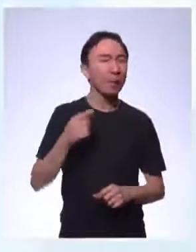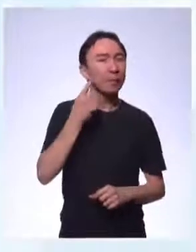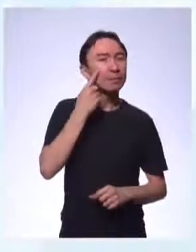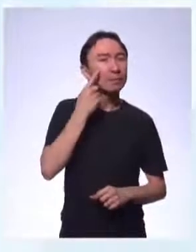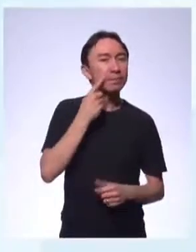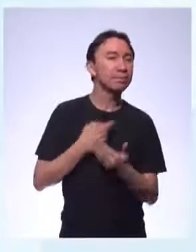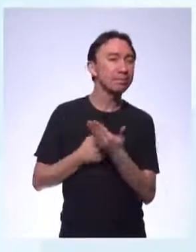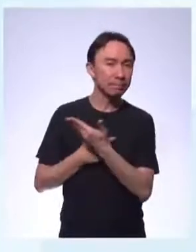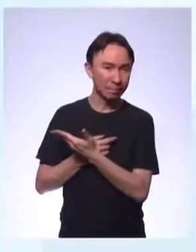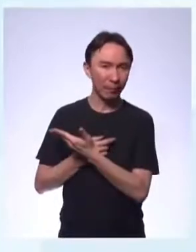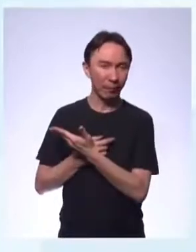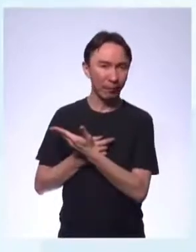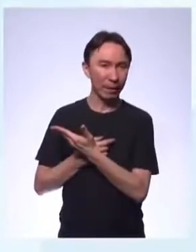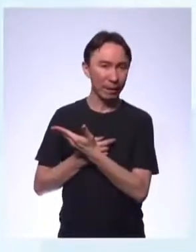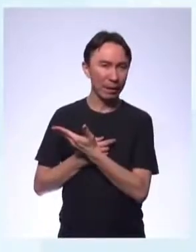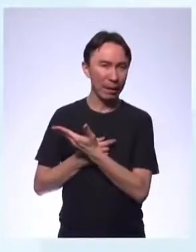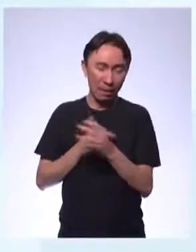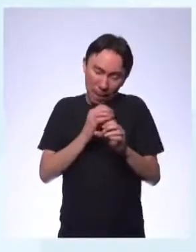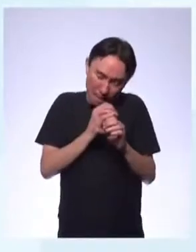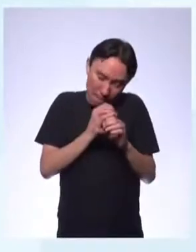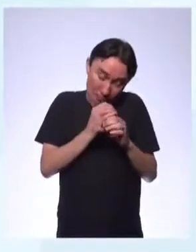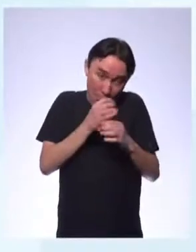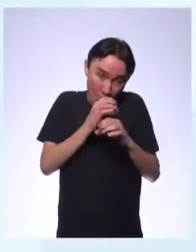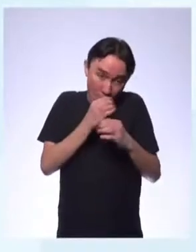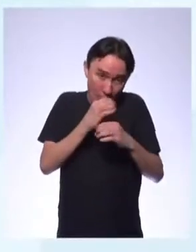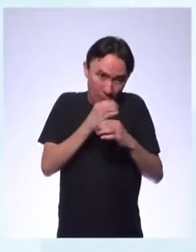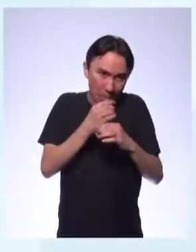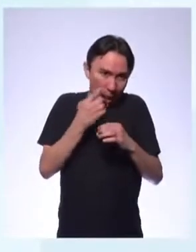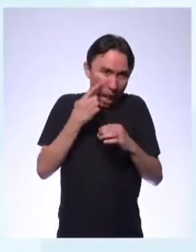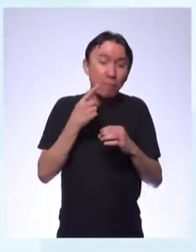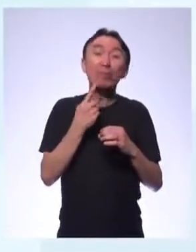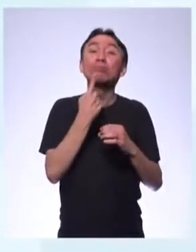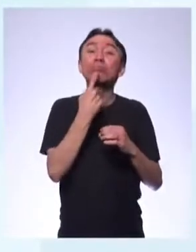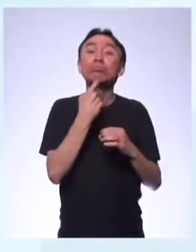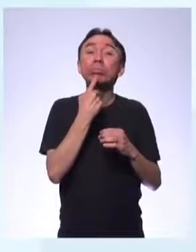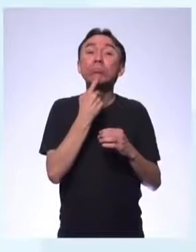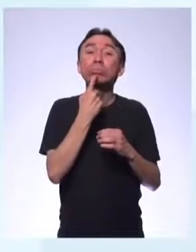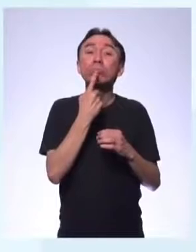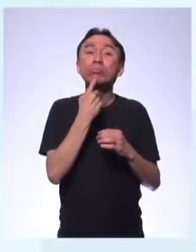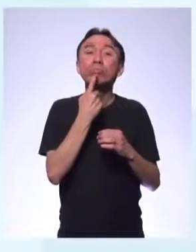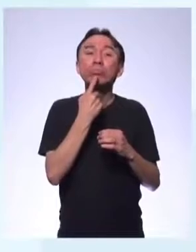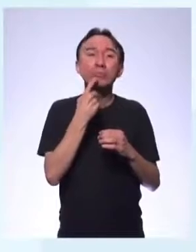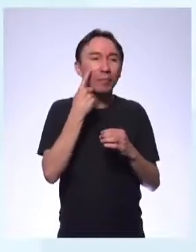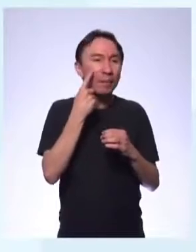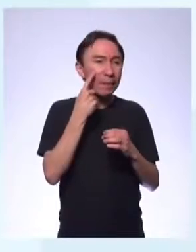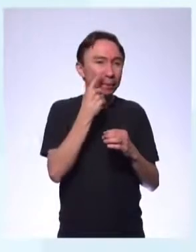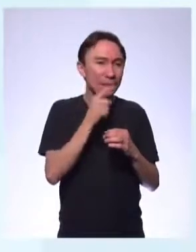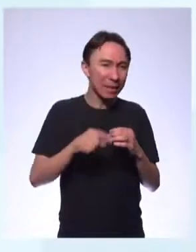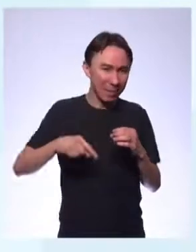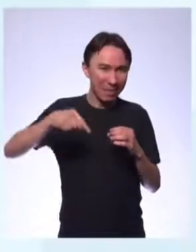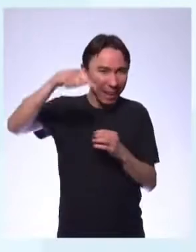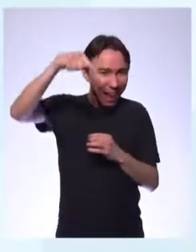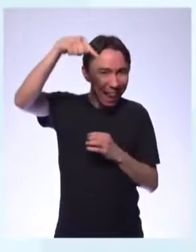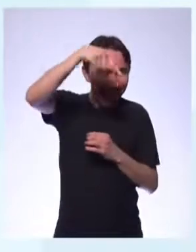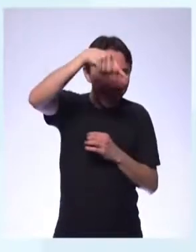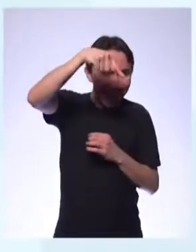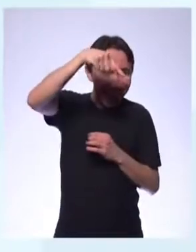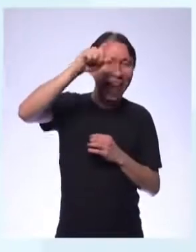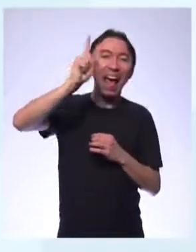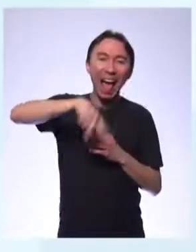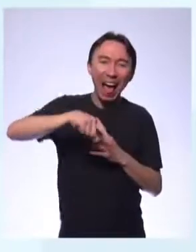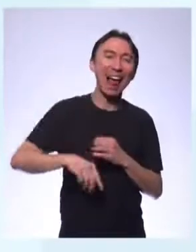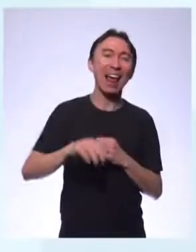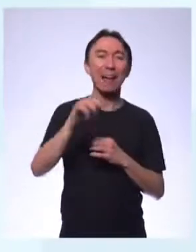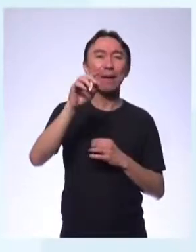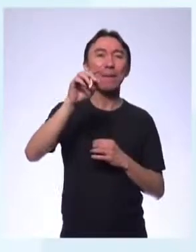aí, que é de um microscópio eletrônico mostrando as células do sangue. Tá? Então, essa que está em destaque aí com a setinha é o glóbulo branco que